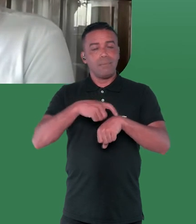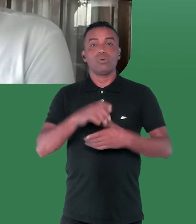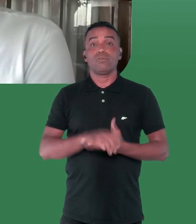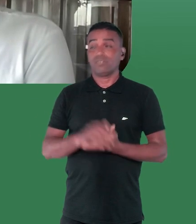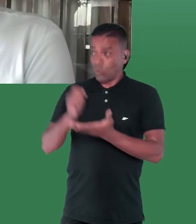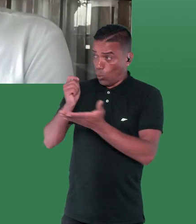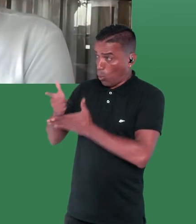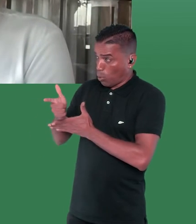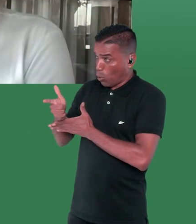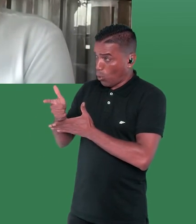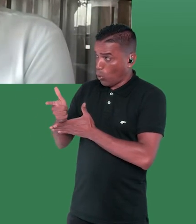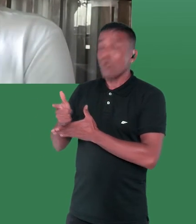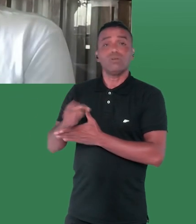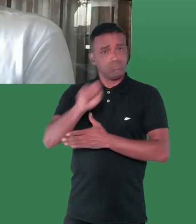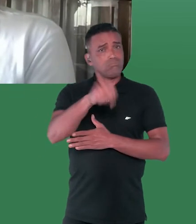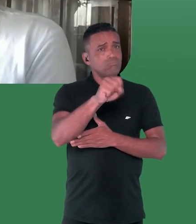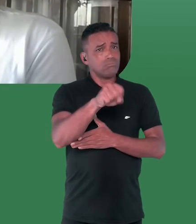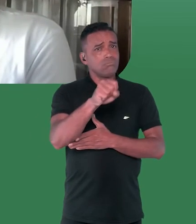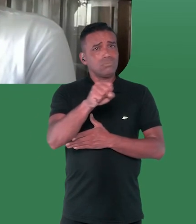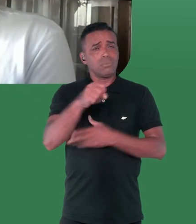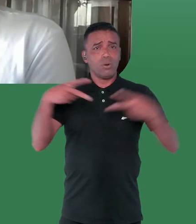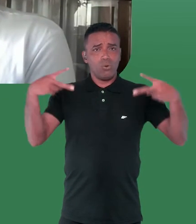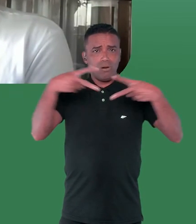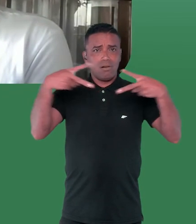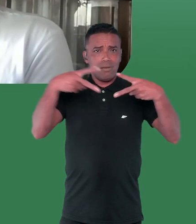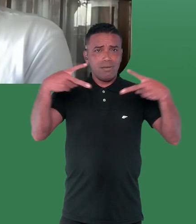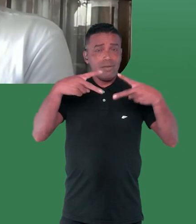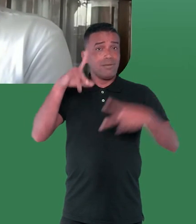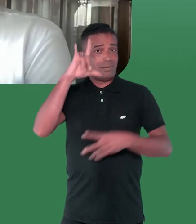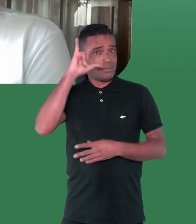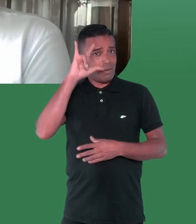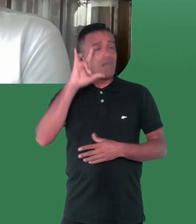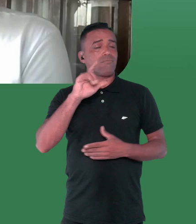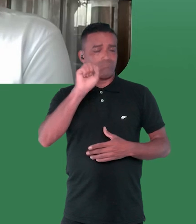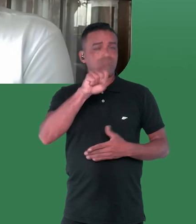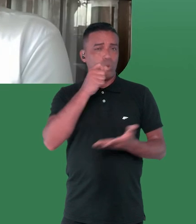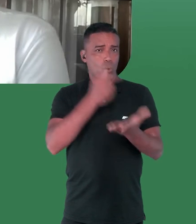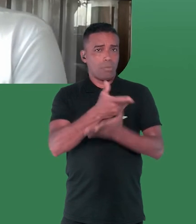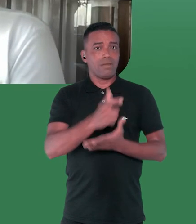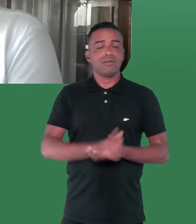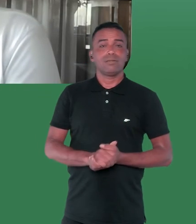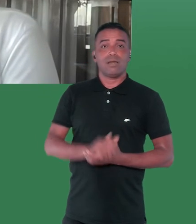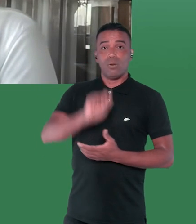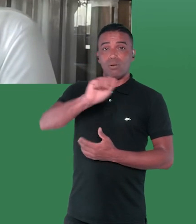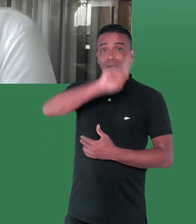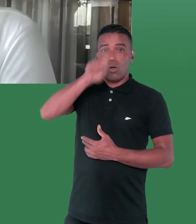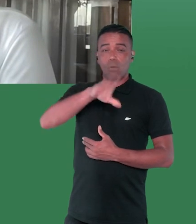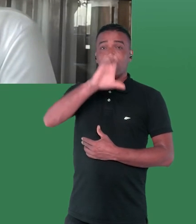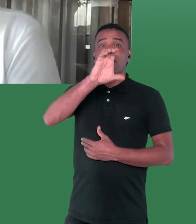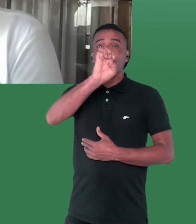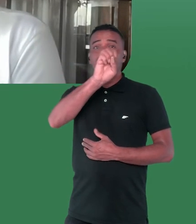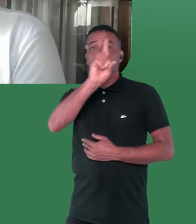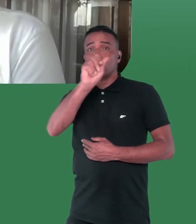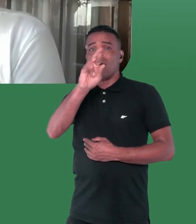direitinho, chega É. em tempo, é bem Você legal. comprou lá, não comprou? Comprei pelo link do seu